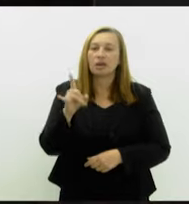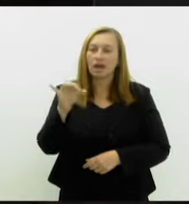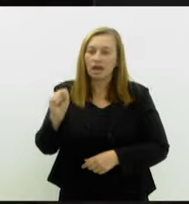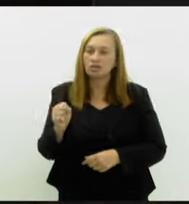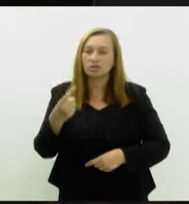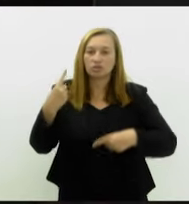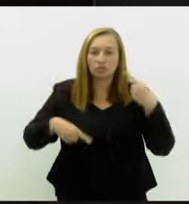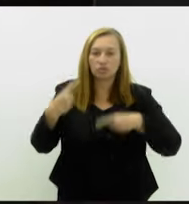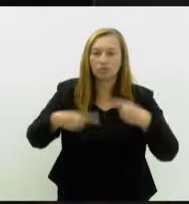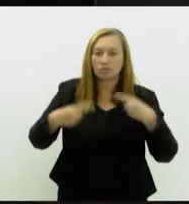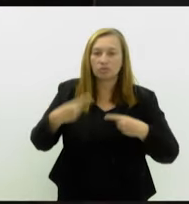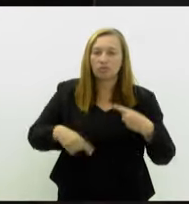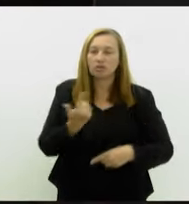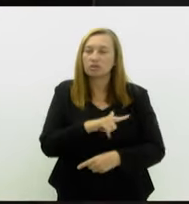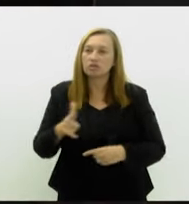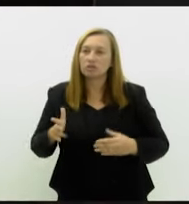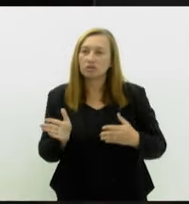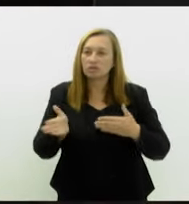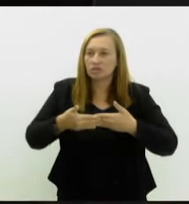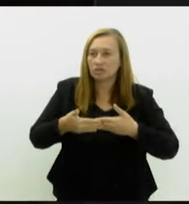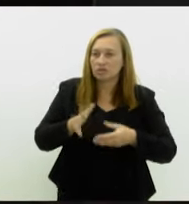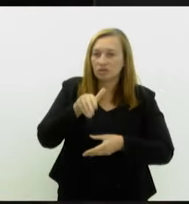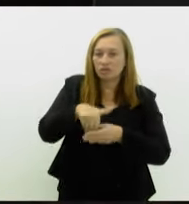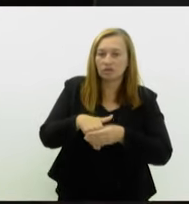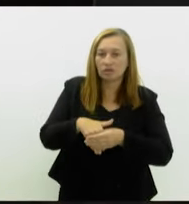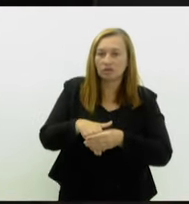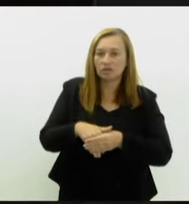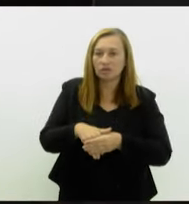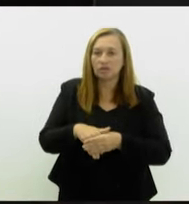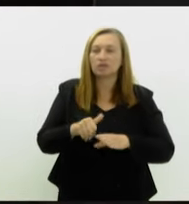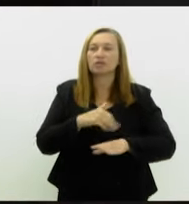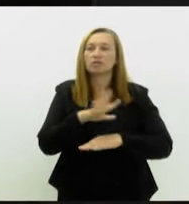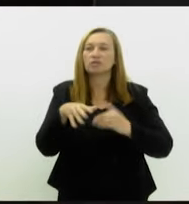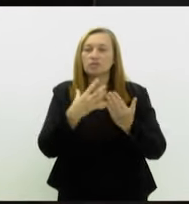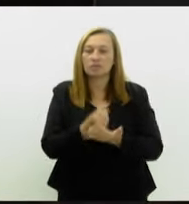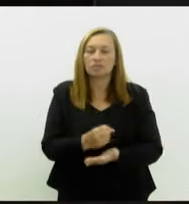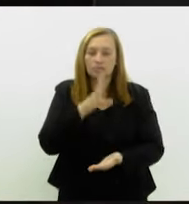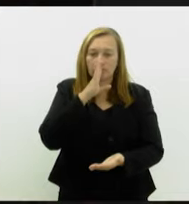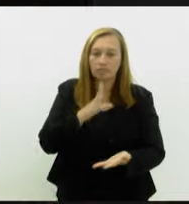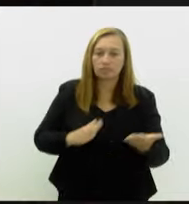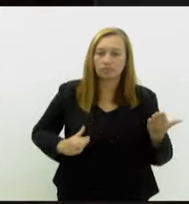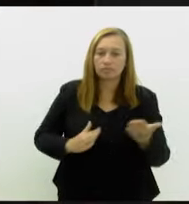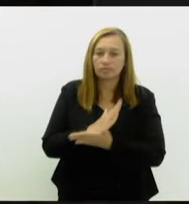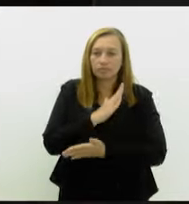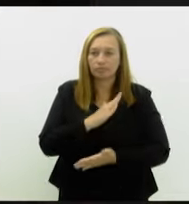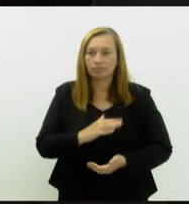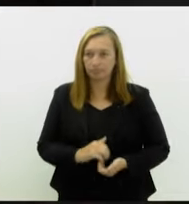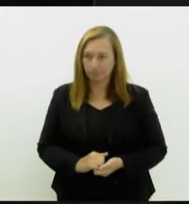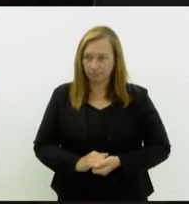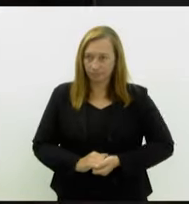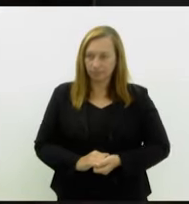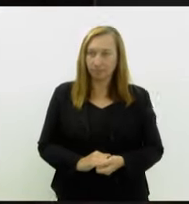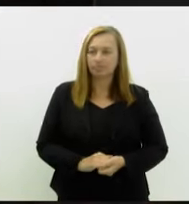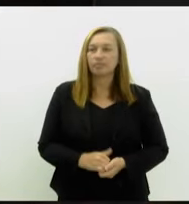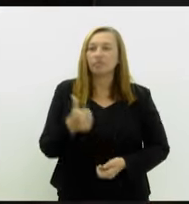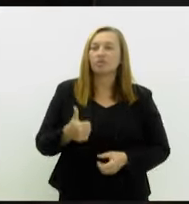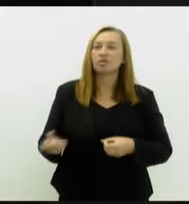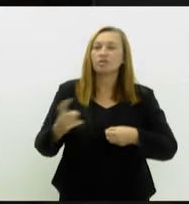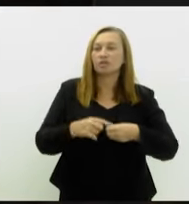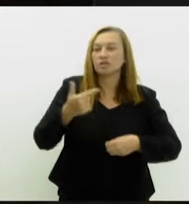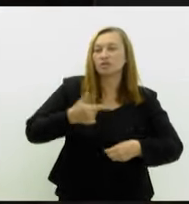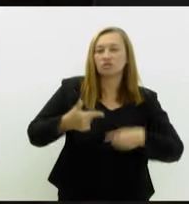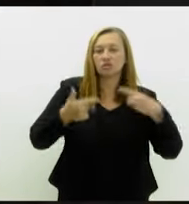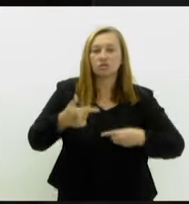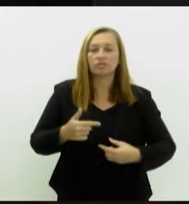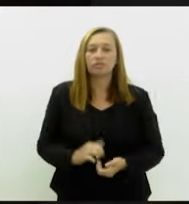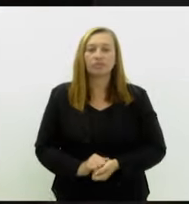Em discussão. Não havendo quem queira discutir, encerrada a discussão. Em votação. Os senhores que aprovam permaneçam como estão. Aprovada em primeira, retorna em